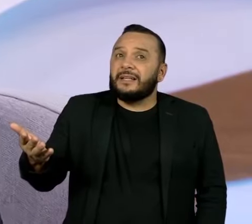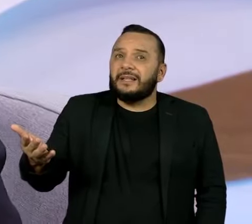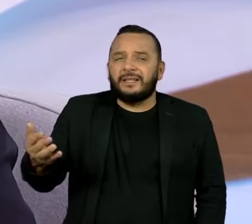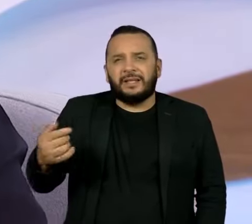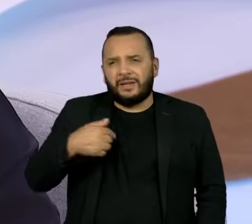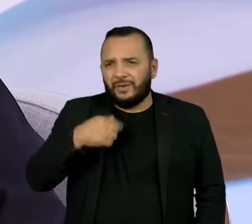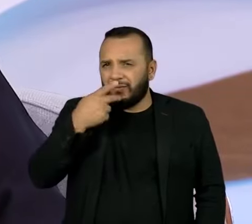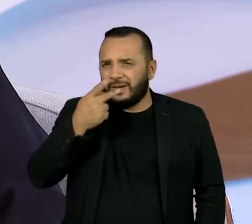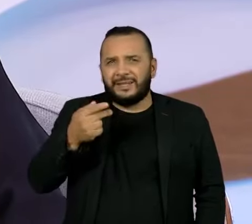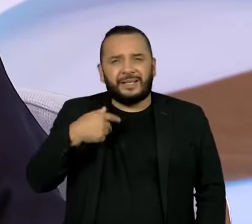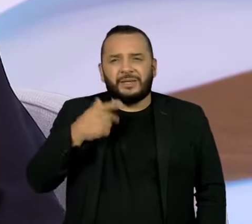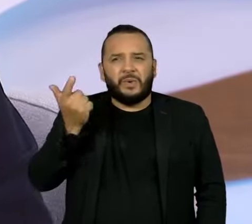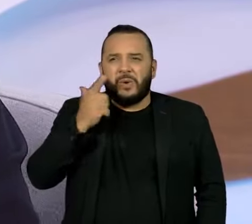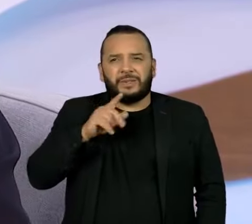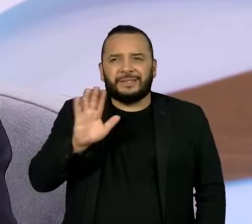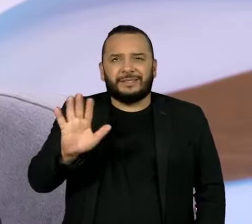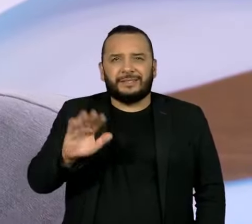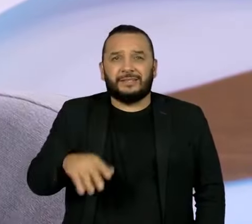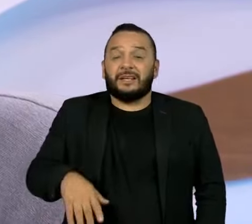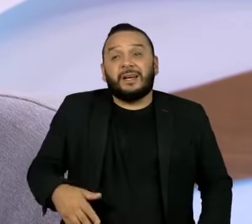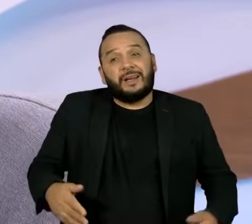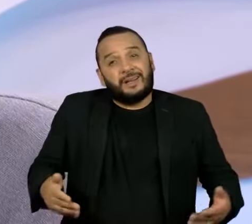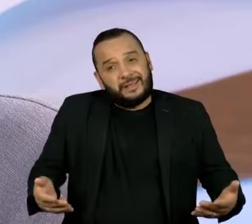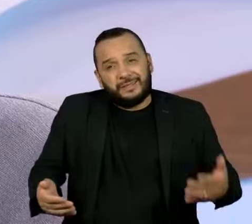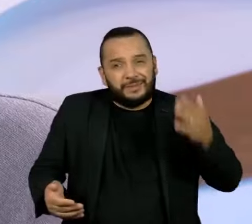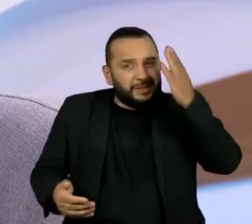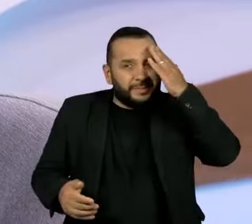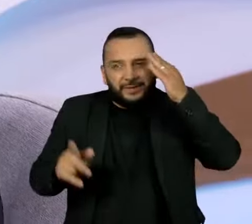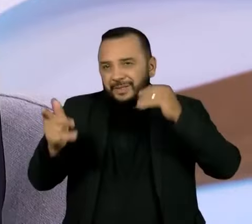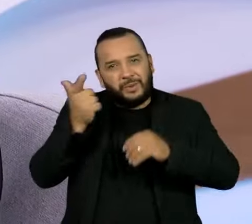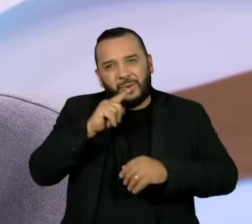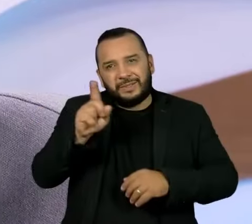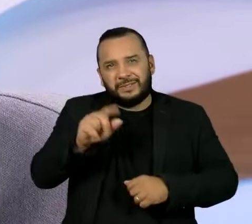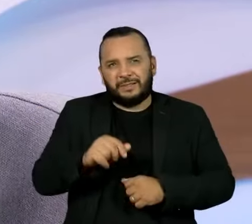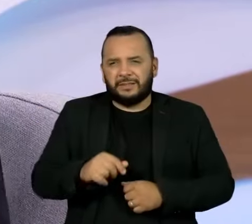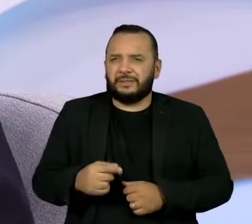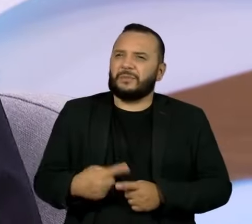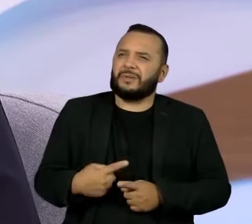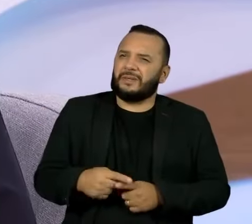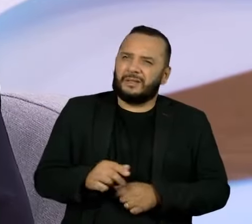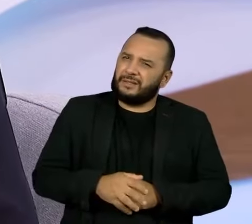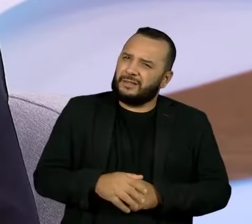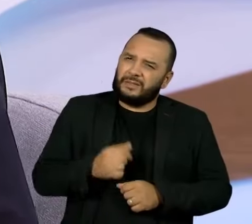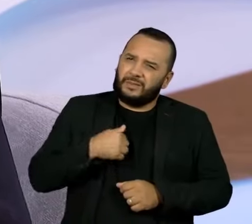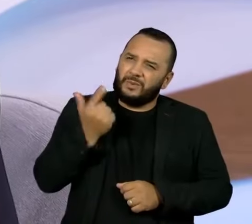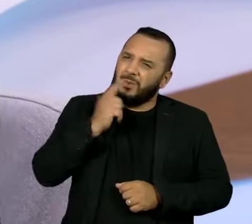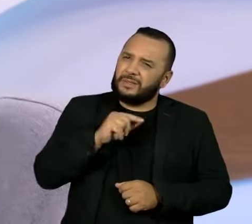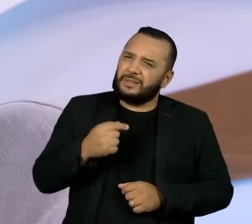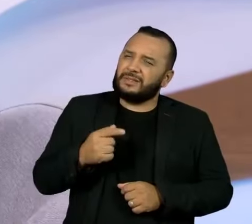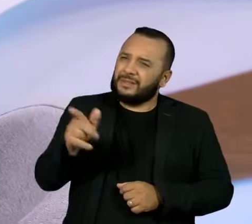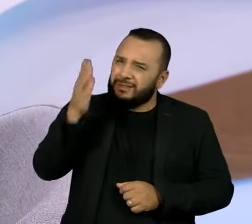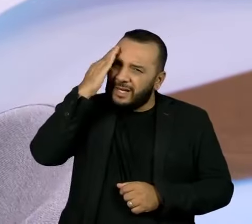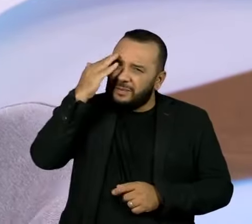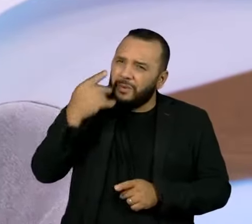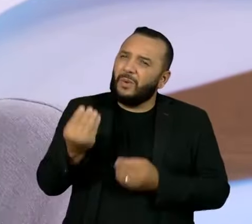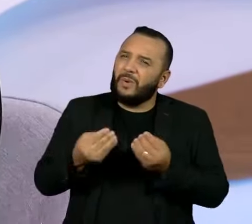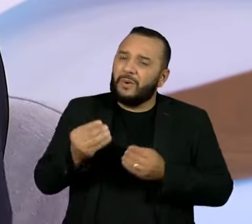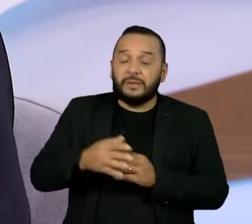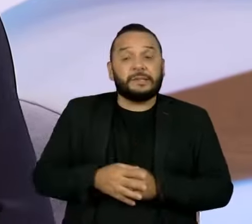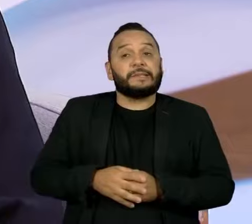falei assim, não deu certo. Ela falou assim, eu sabia. Falei, como você sabia? Ela falou assim,